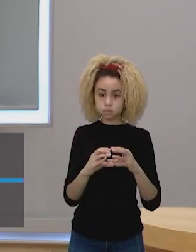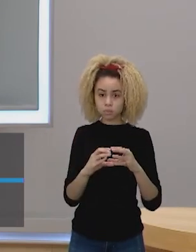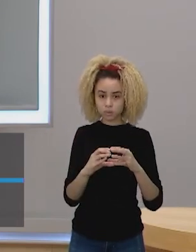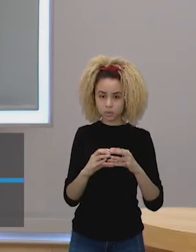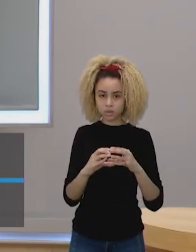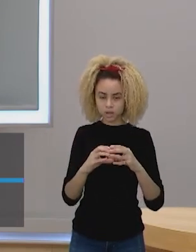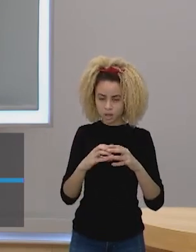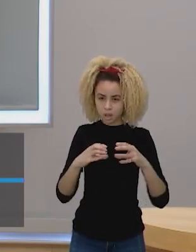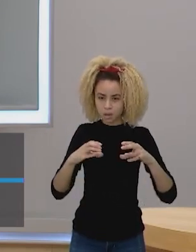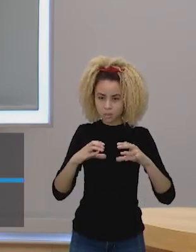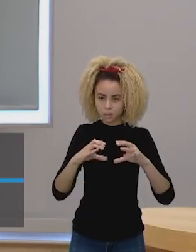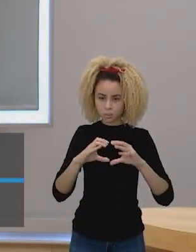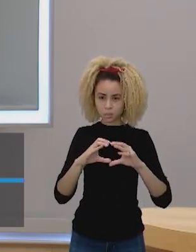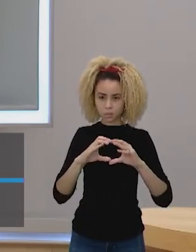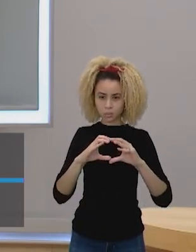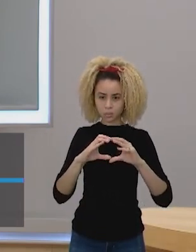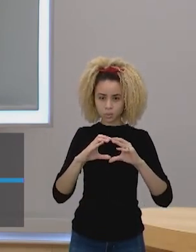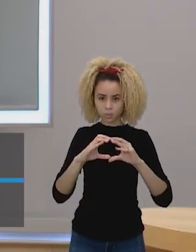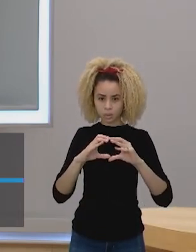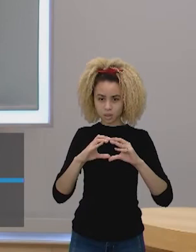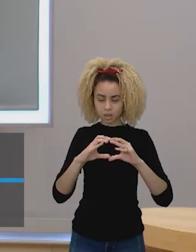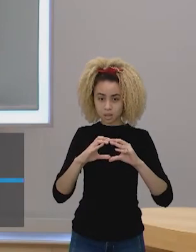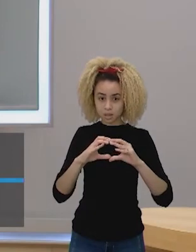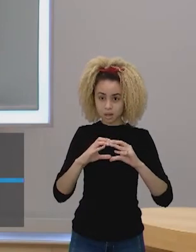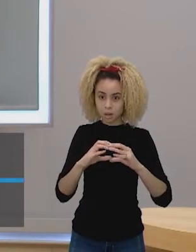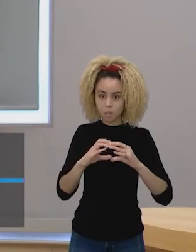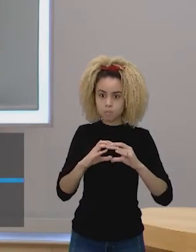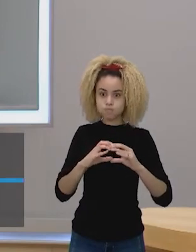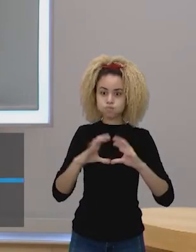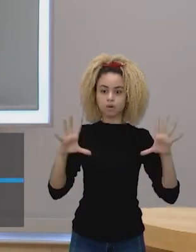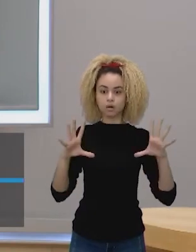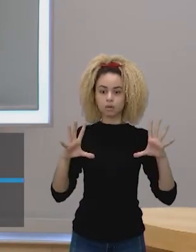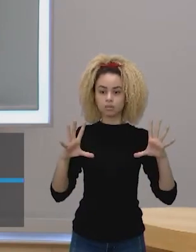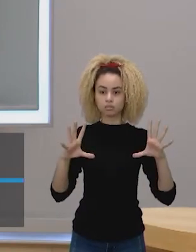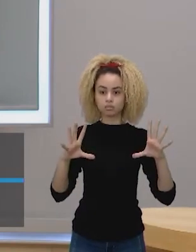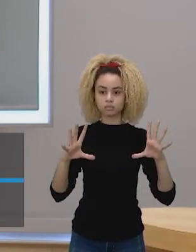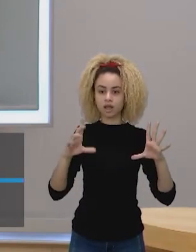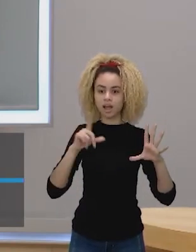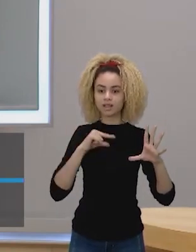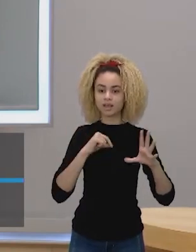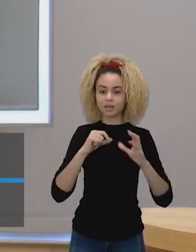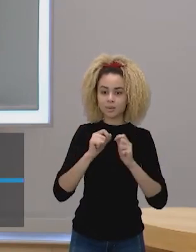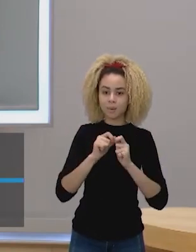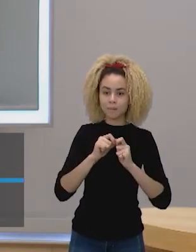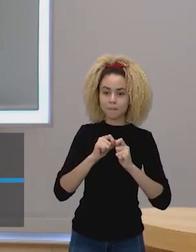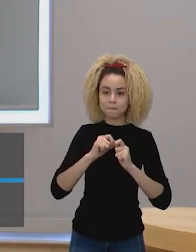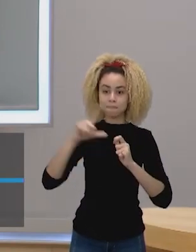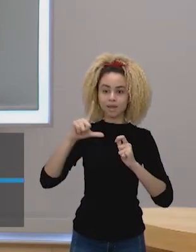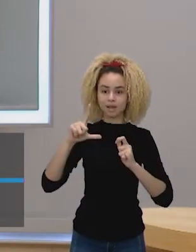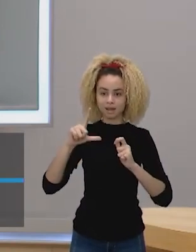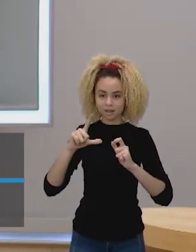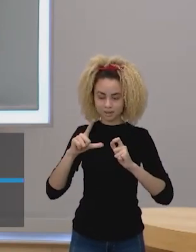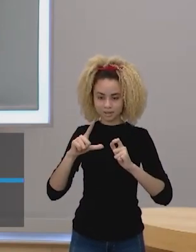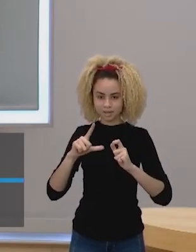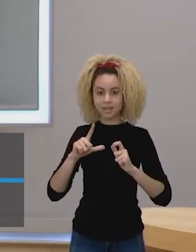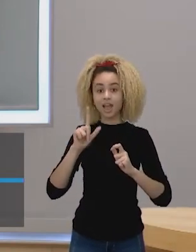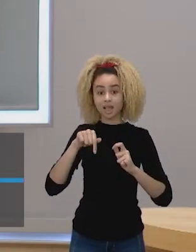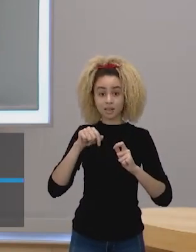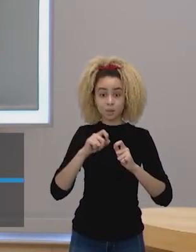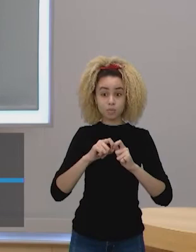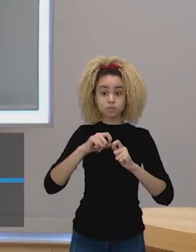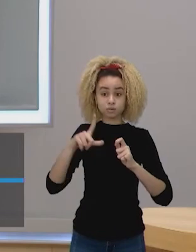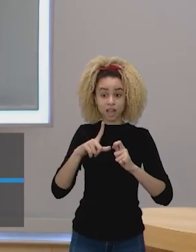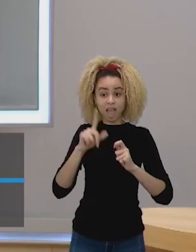está bem comprimido, a ponto ali de explodir, uma faísca faz com que ele exploda. Essa explosão